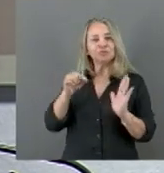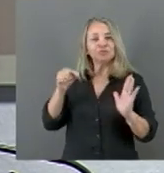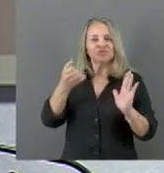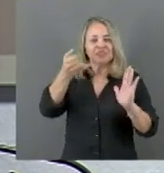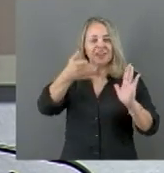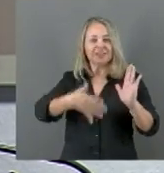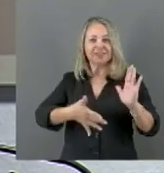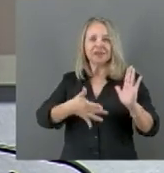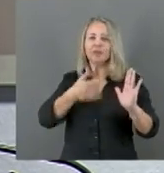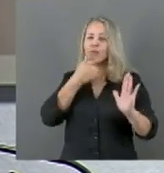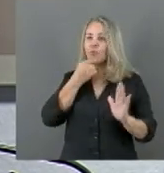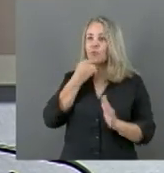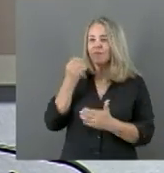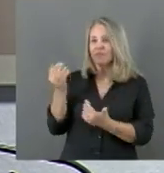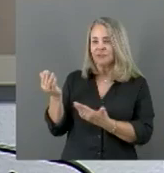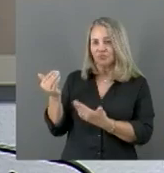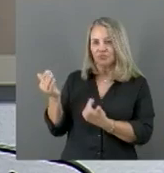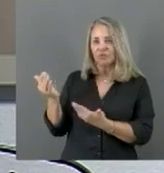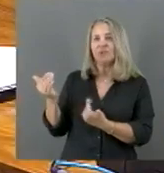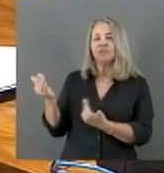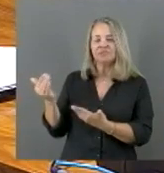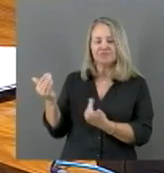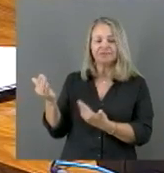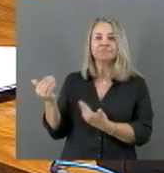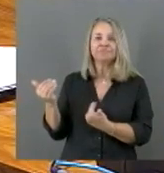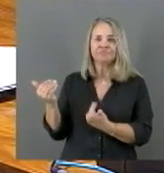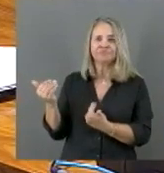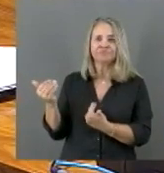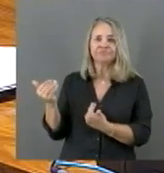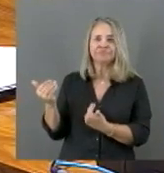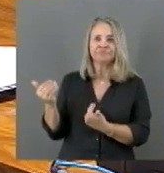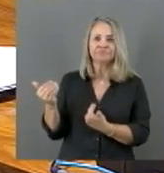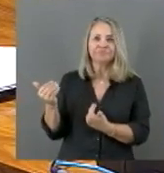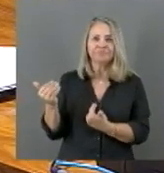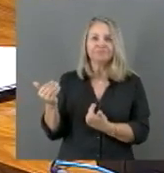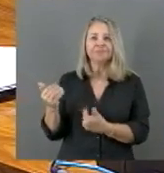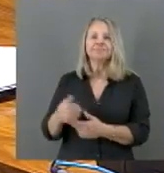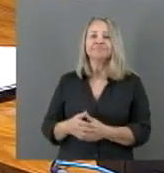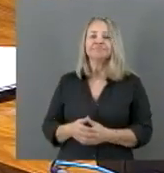Ele era muito jovem, no meu entendimento ainda. Quanto?